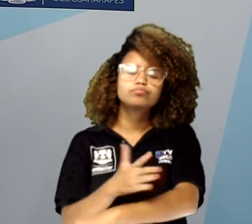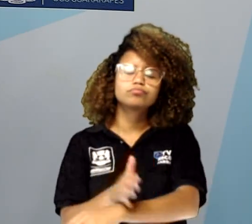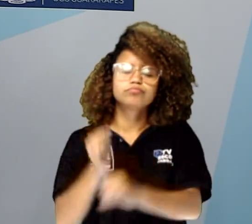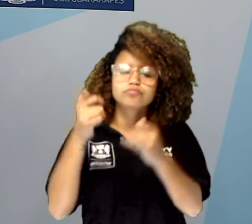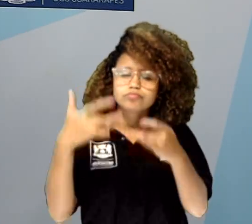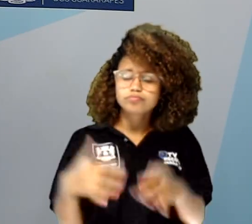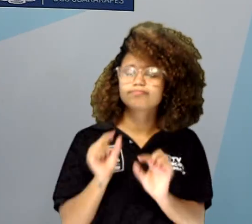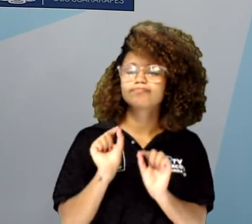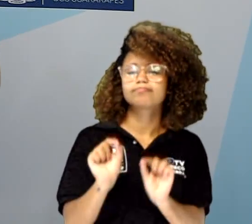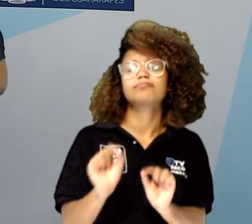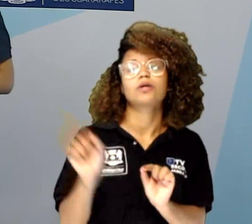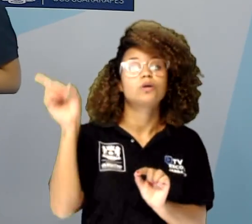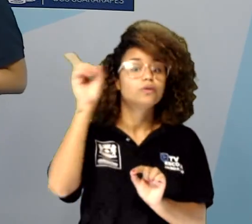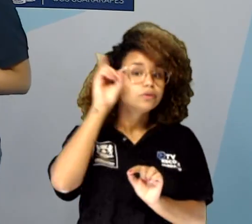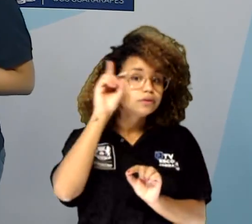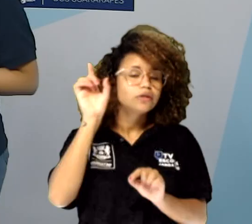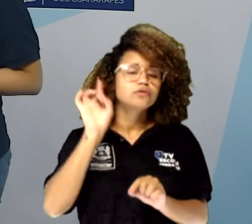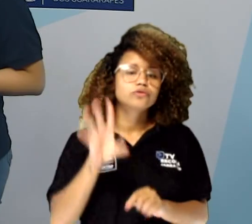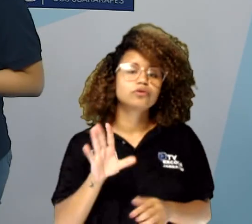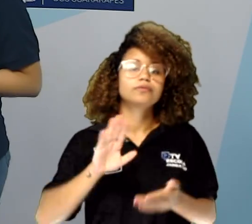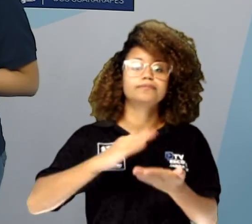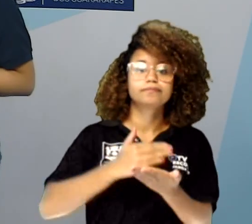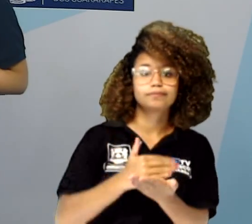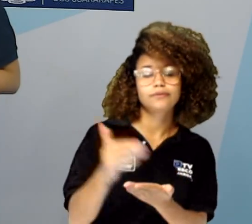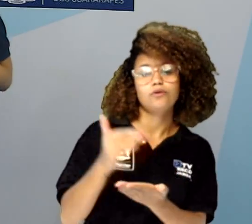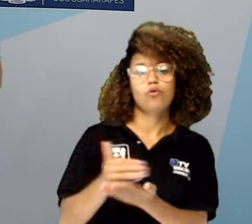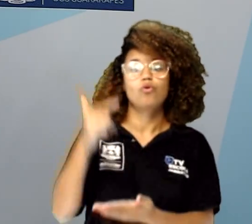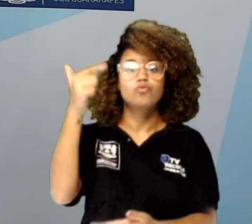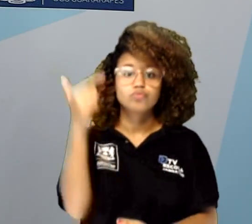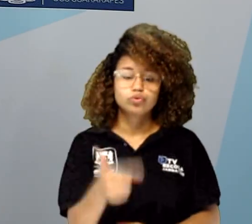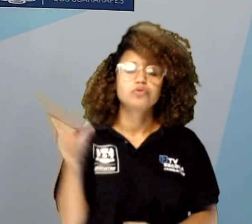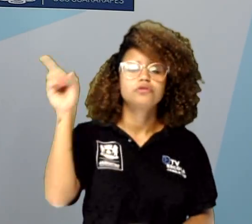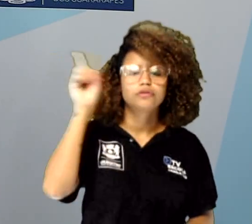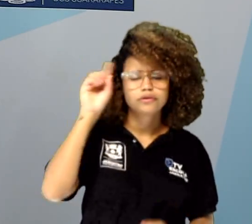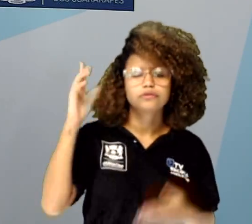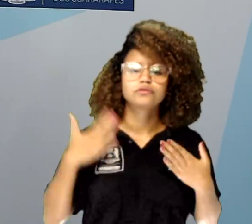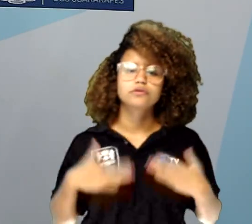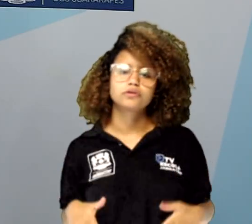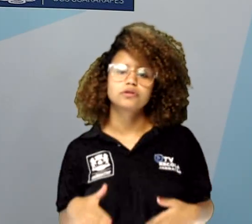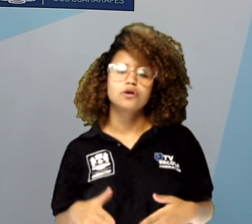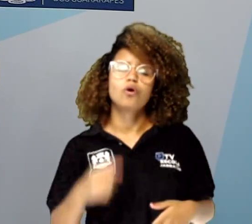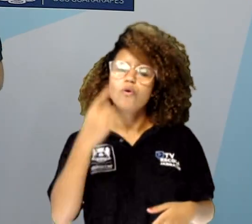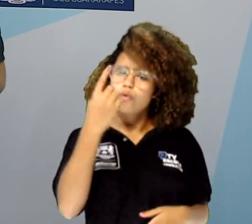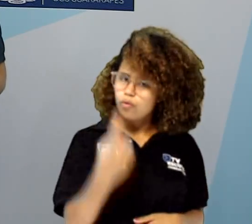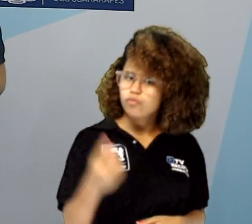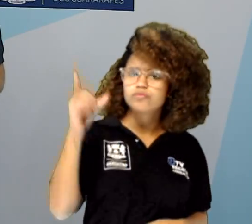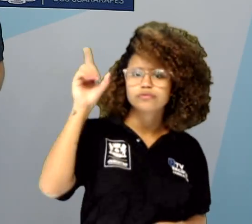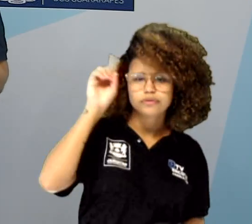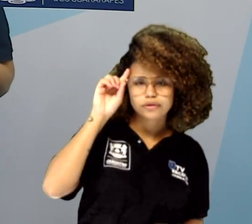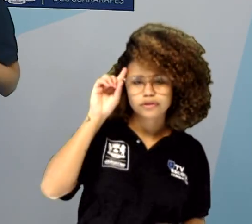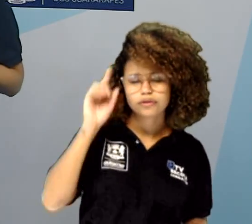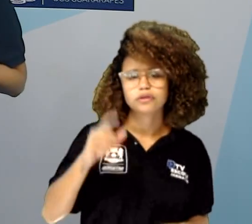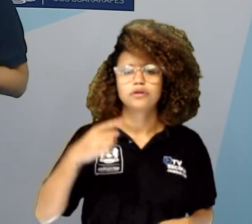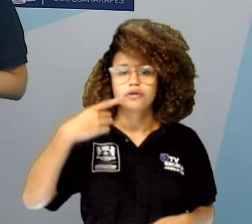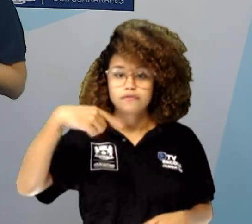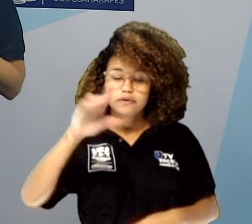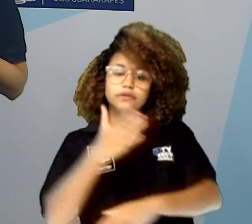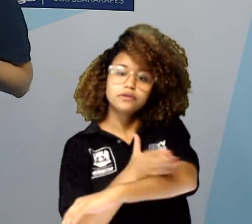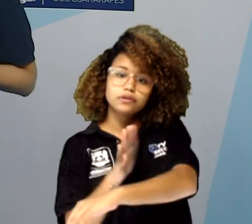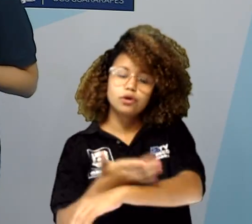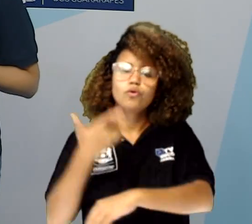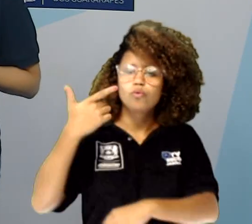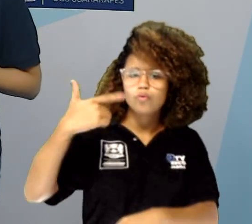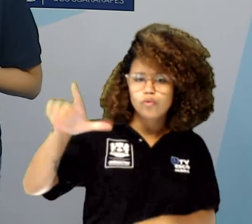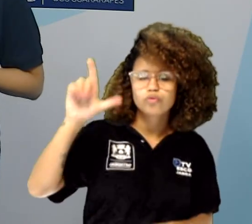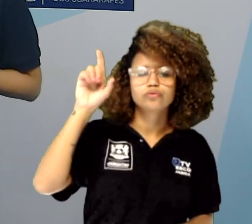no qual os dias de treino são separados por 2 dias de descanso. Então, ela treina 1, descansa 2. Treina 1,